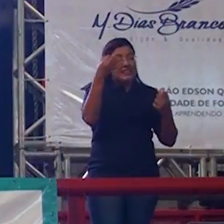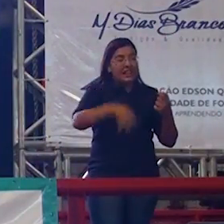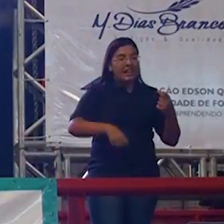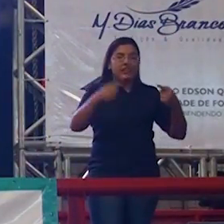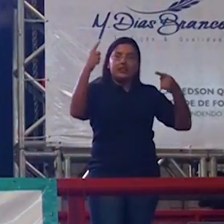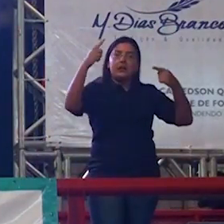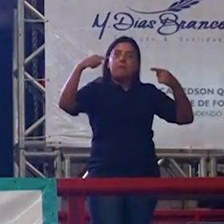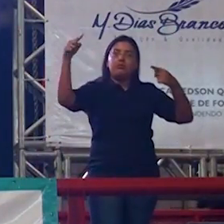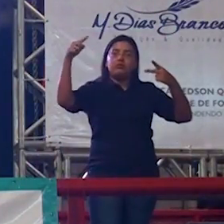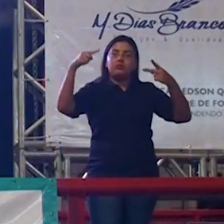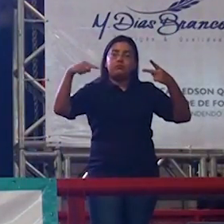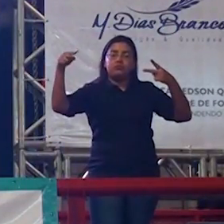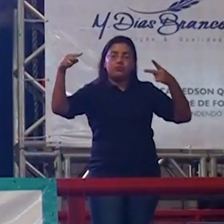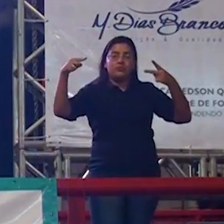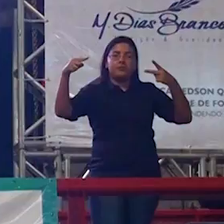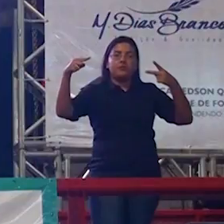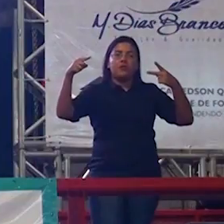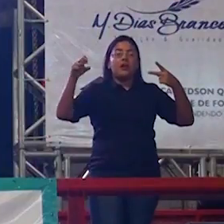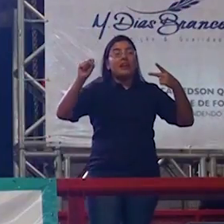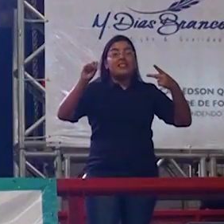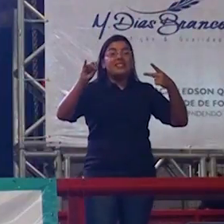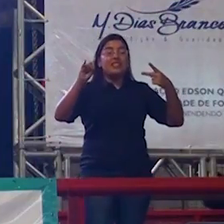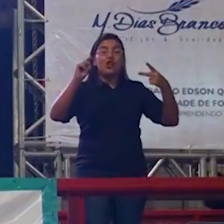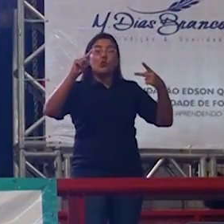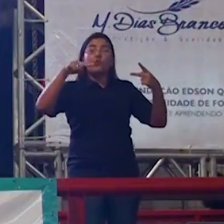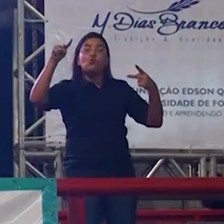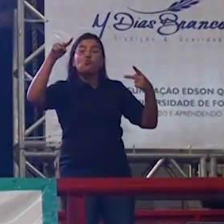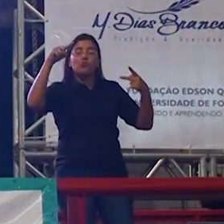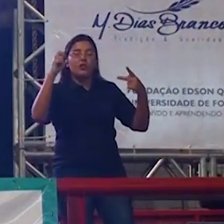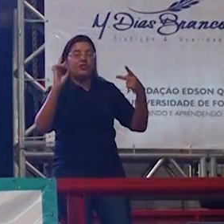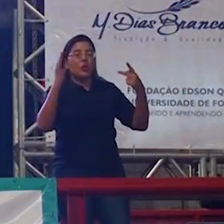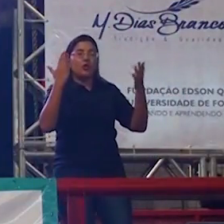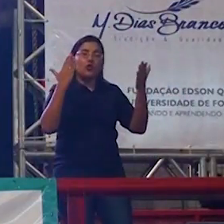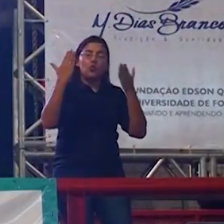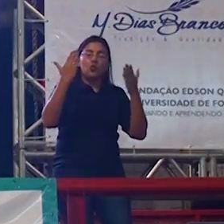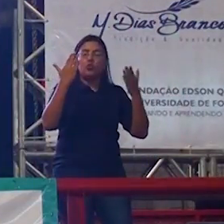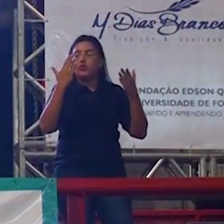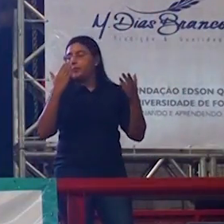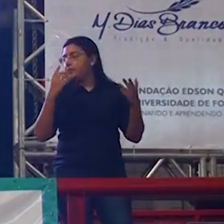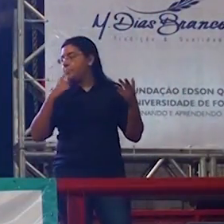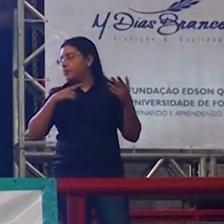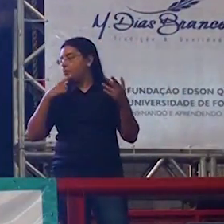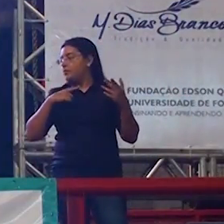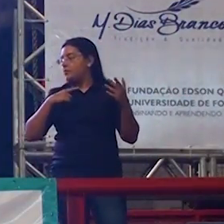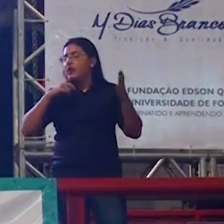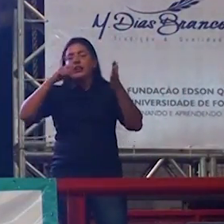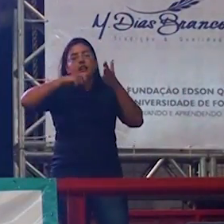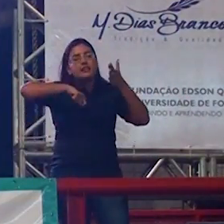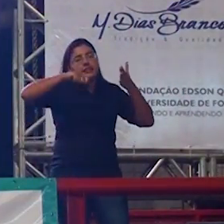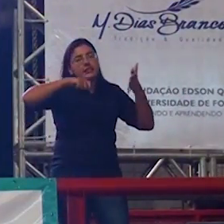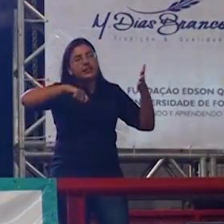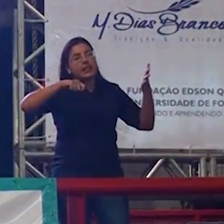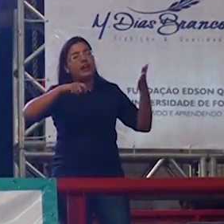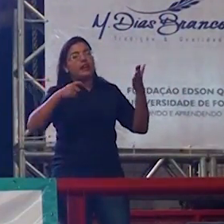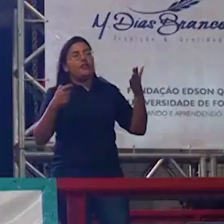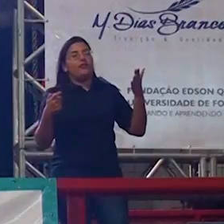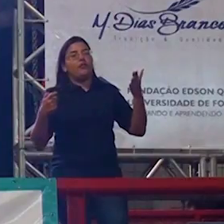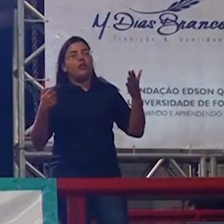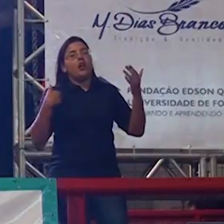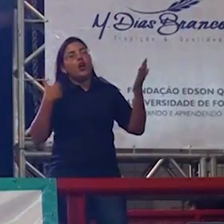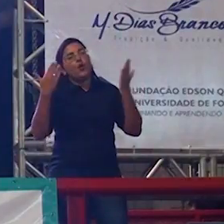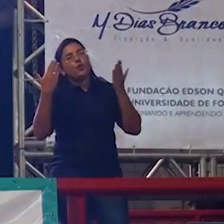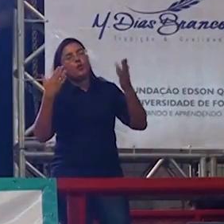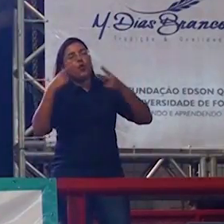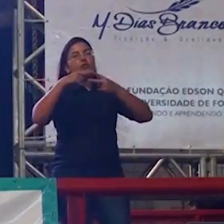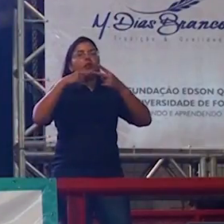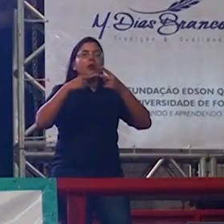a questão. Coloco um C quando eu estou em dúvida. Quando eu chuto, eu escrevo. Quando eu estou em dúvida em